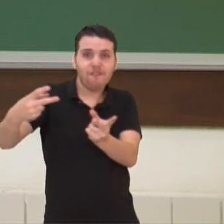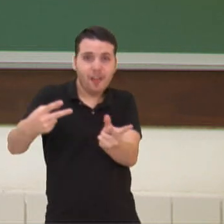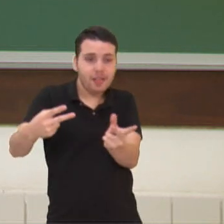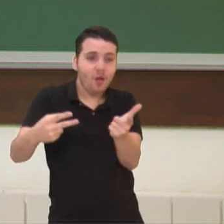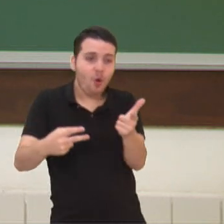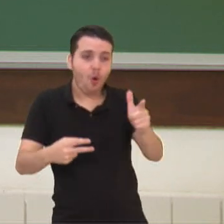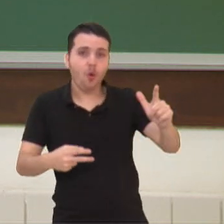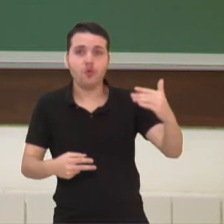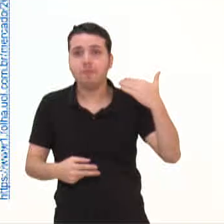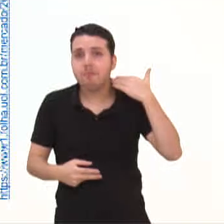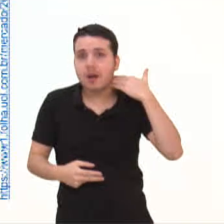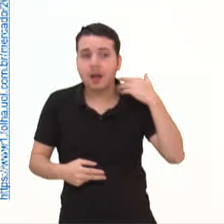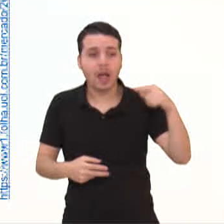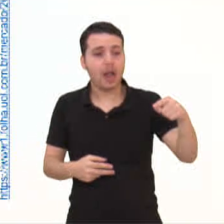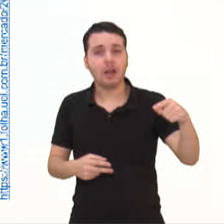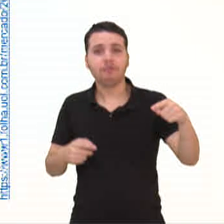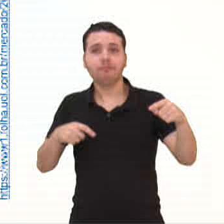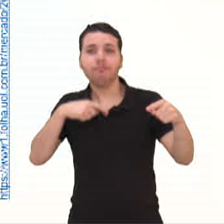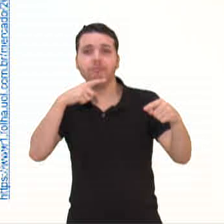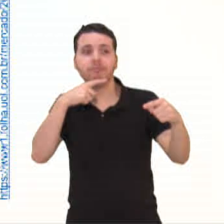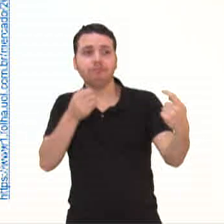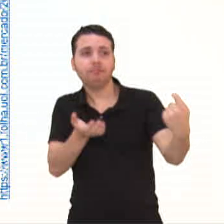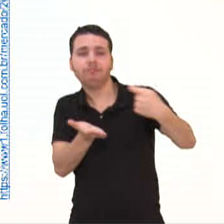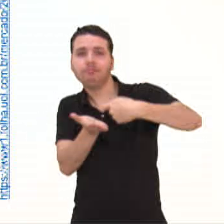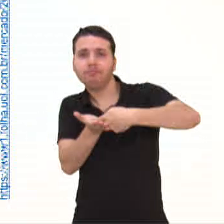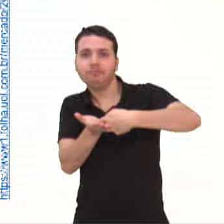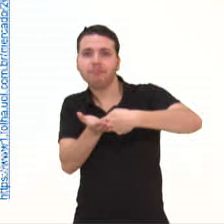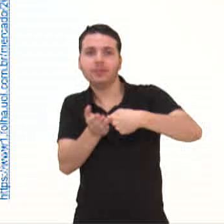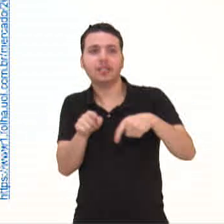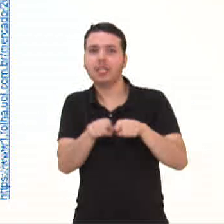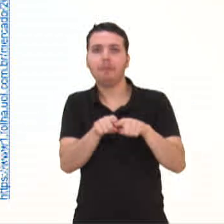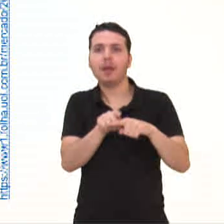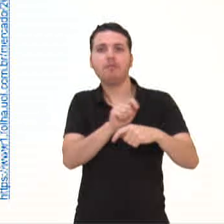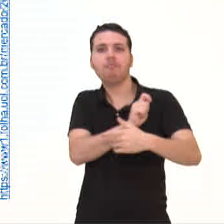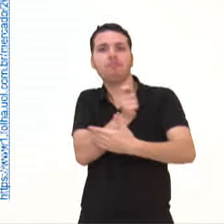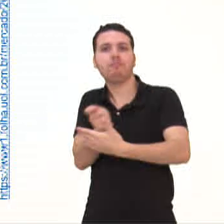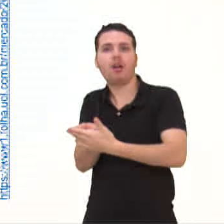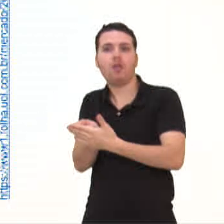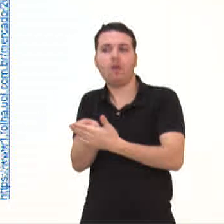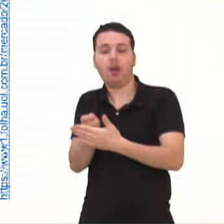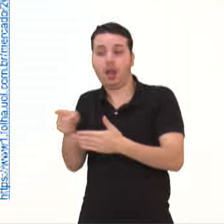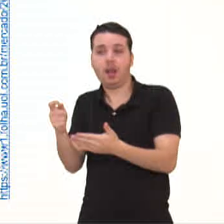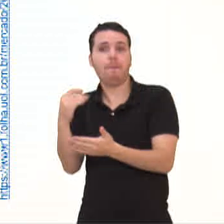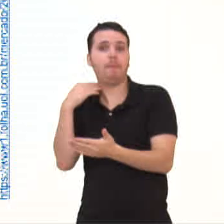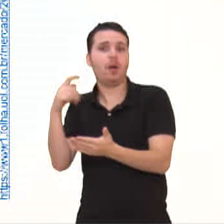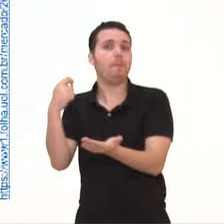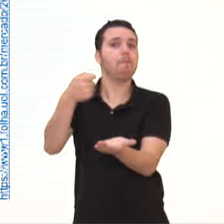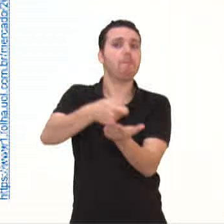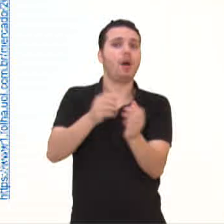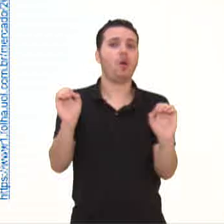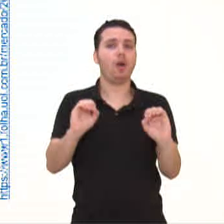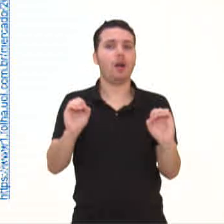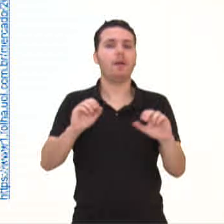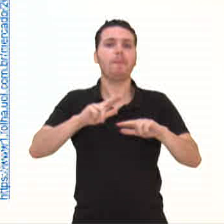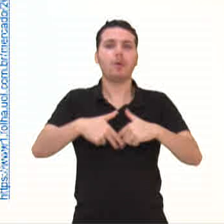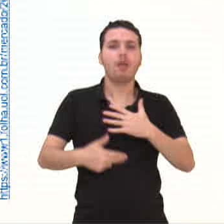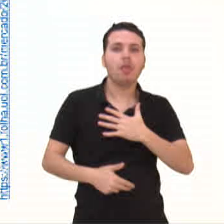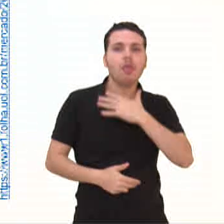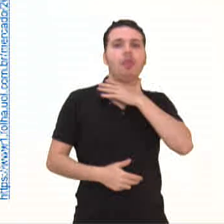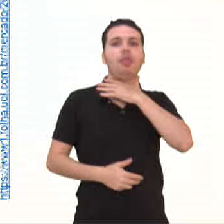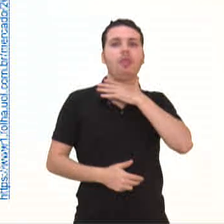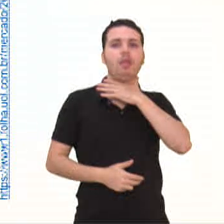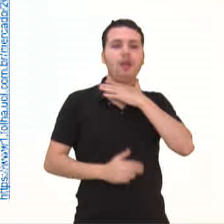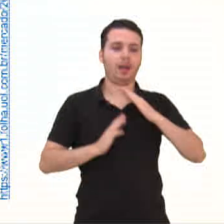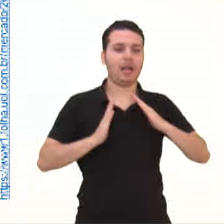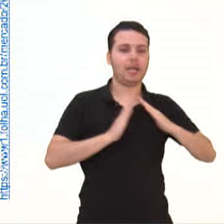títulos para os investidores também não receberam. E aí foi o que nós chamamos de crise imobiliária